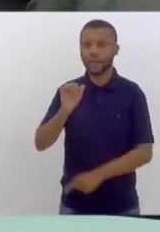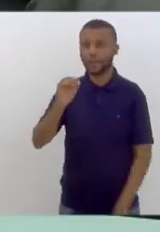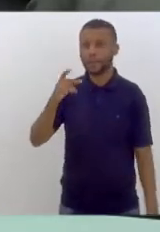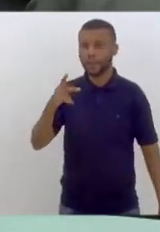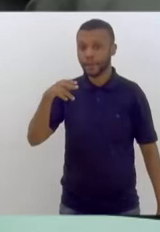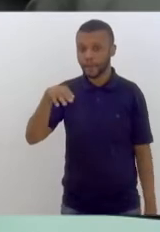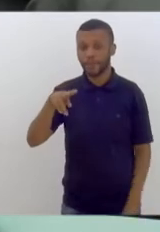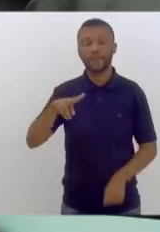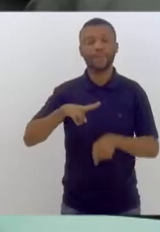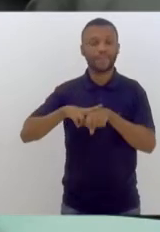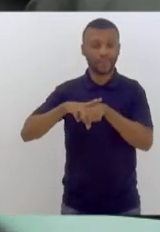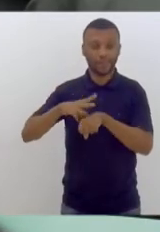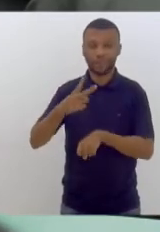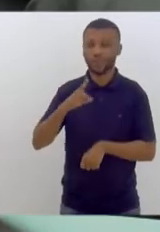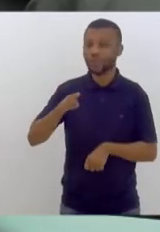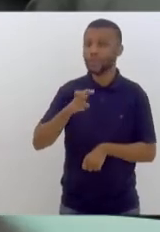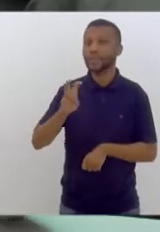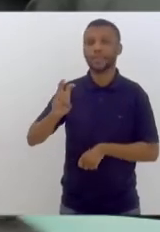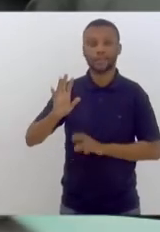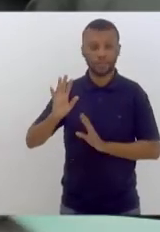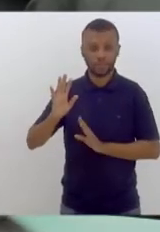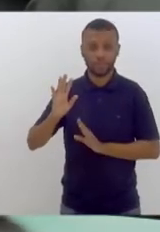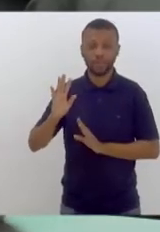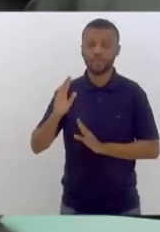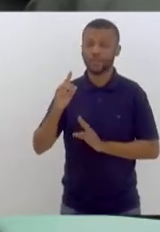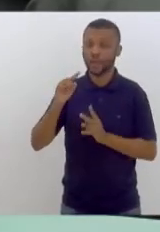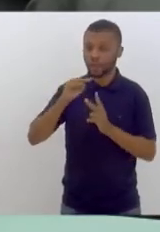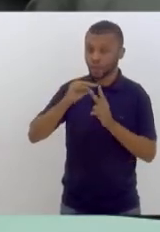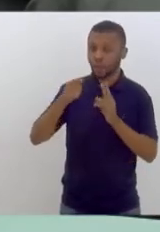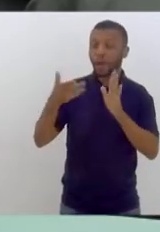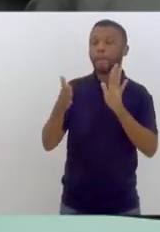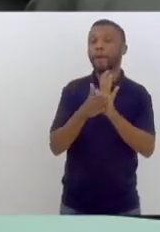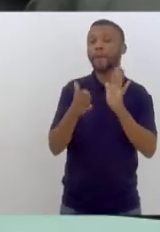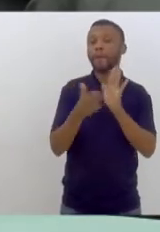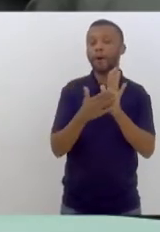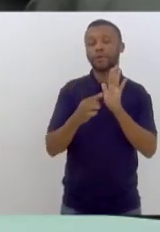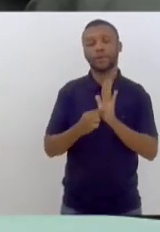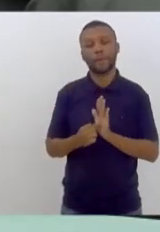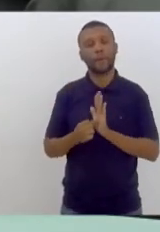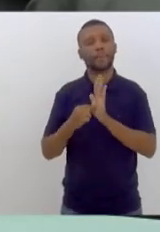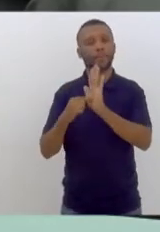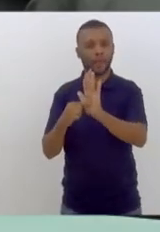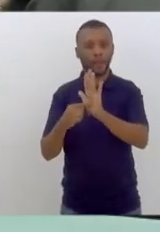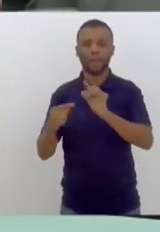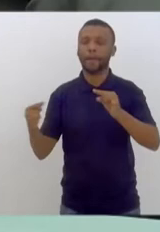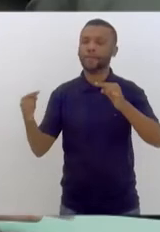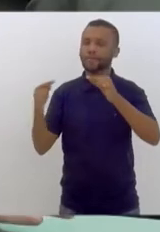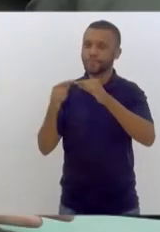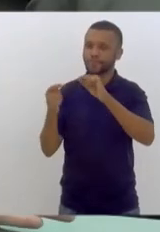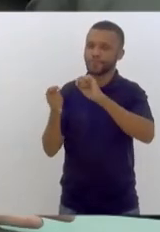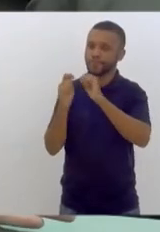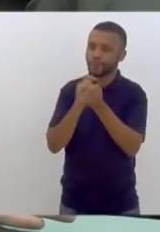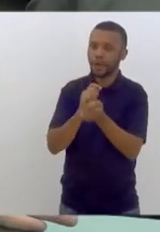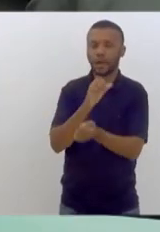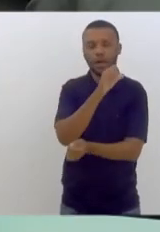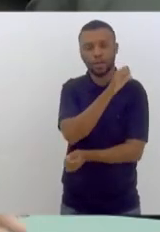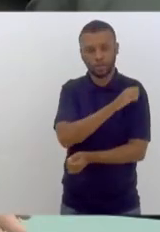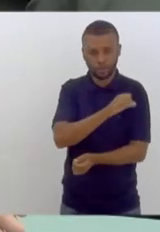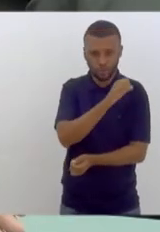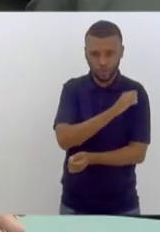2,5. Aí o que que a gente buscou fazer? Duas propostas para apresentar aqui para caber tanto o Rio de